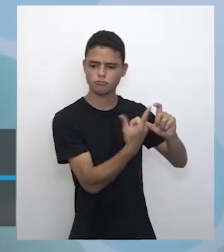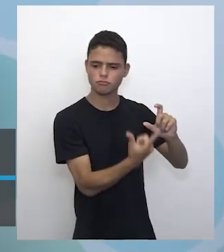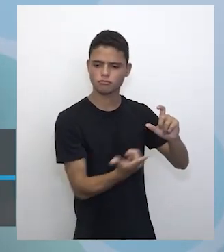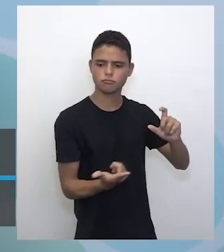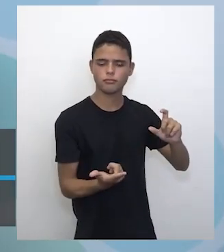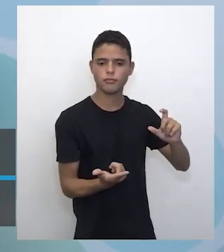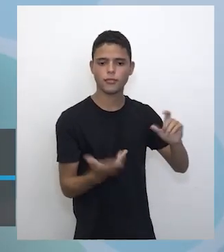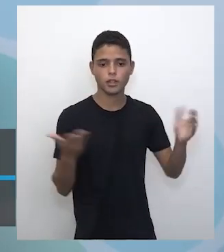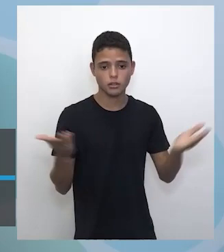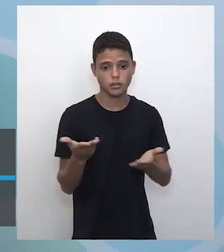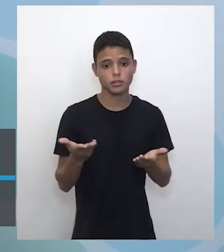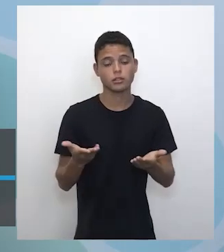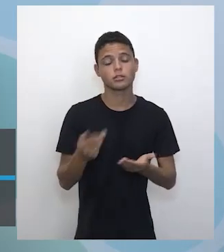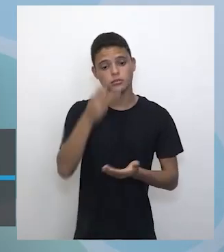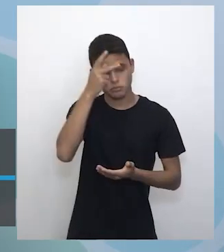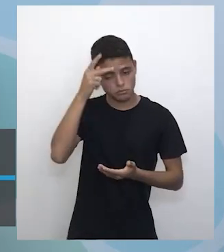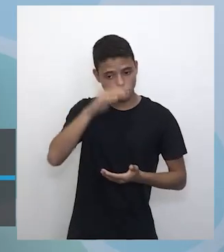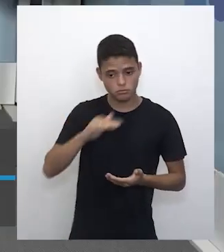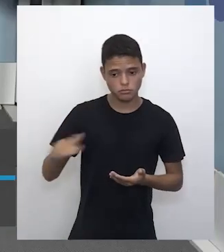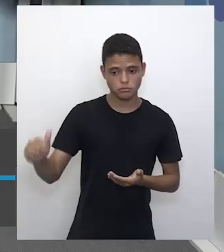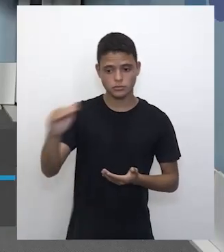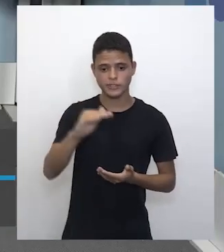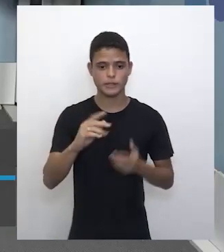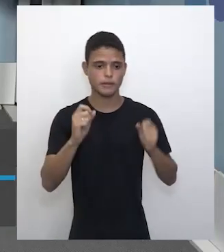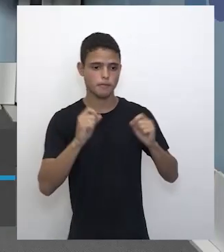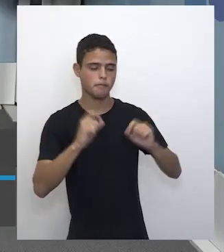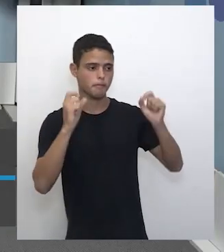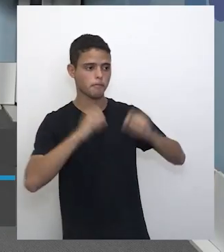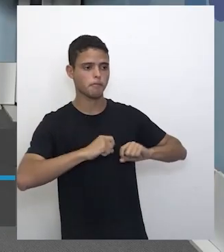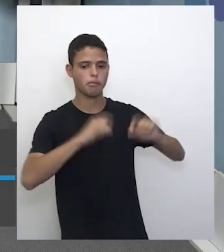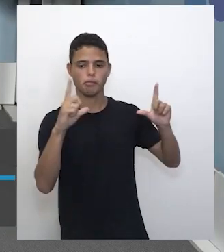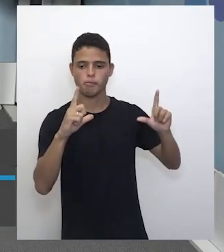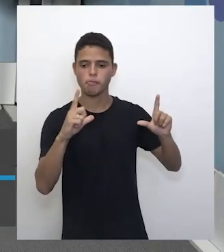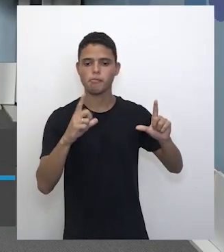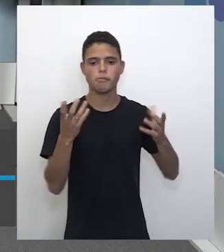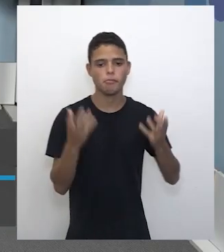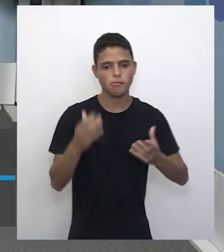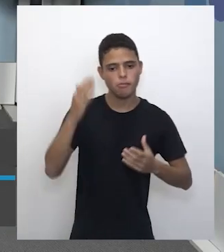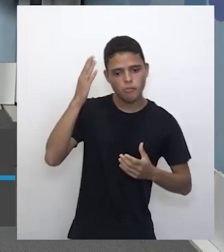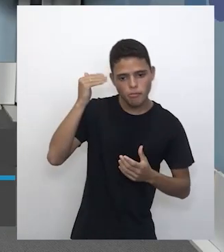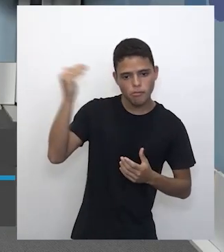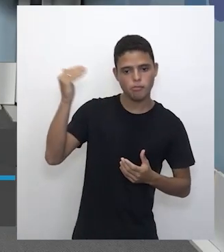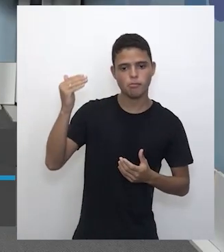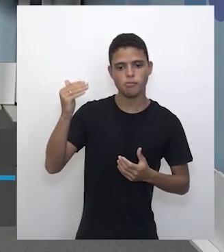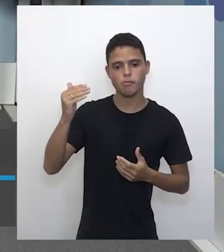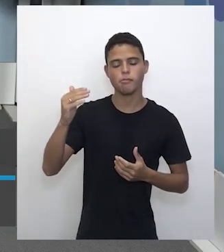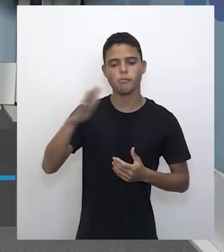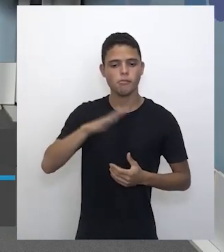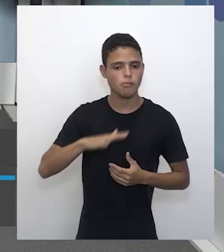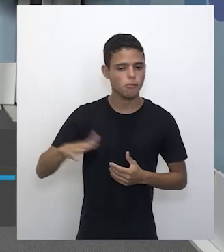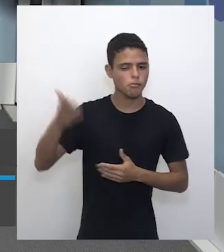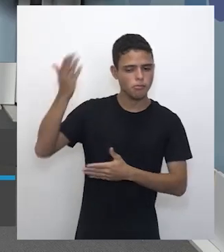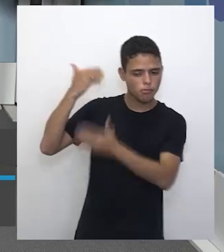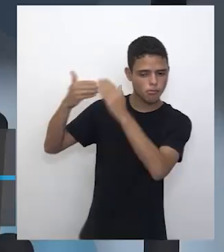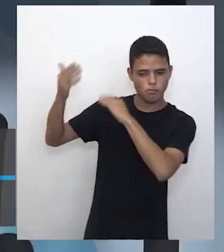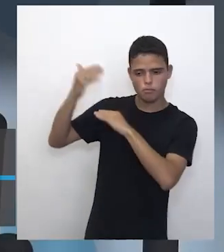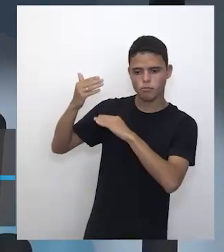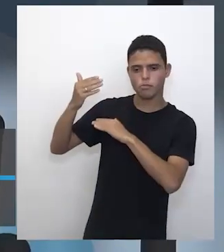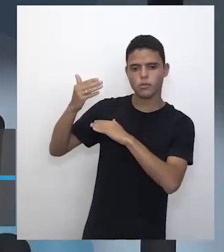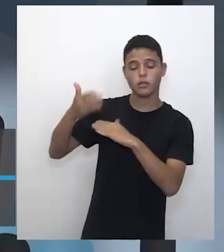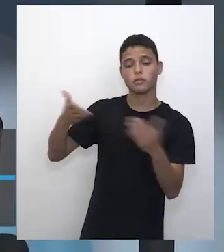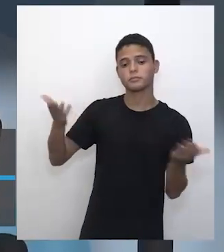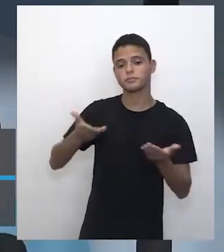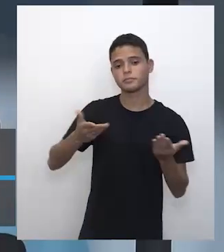Hoje as pessoas estão dando as caras na rede social. Dando as caras e querendo o sucesso. Então, antes todo mundo era ali terra de ninguém tinha rosto. Agora elas